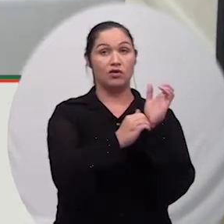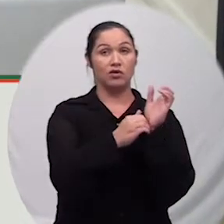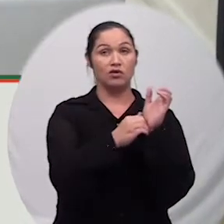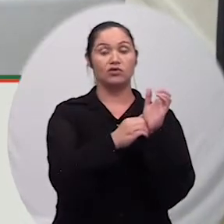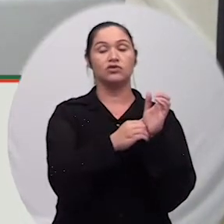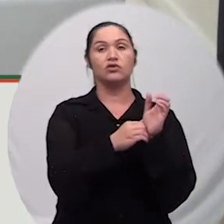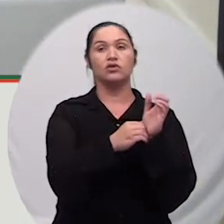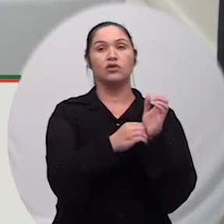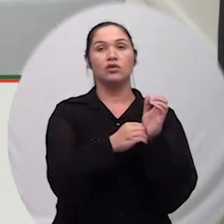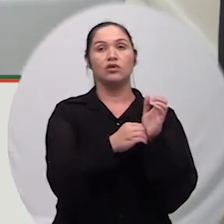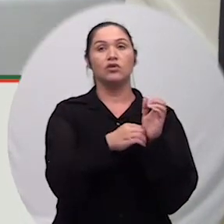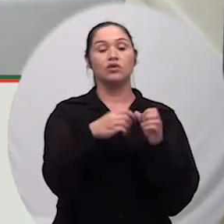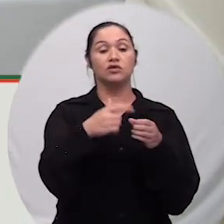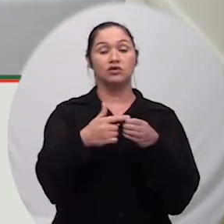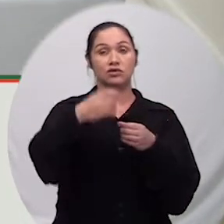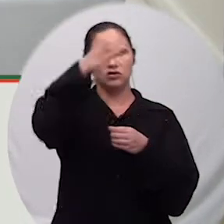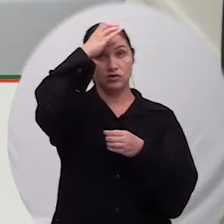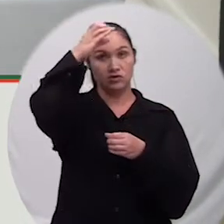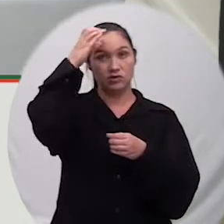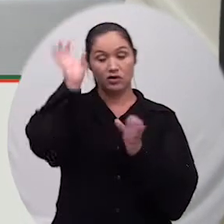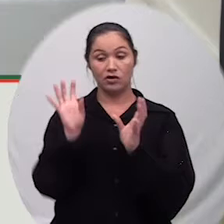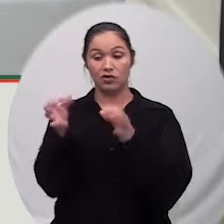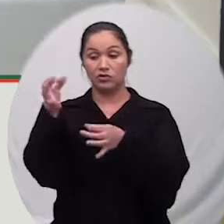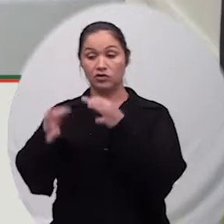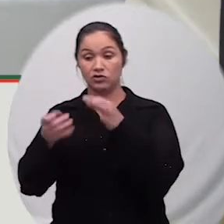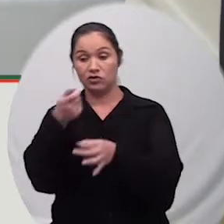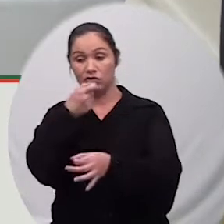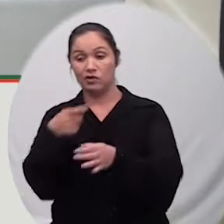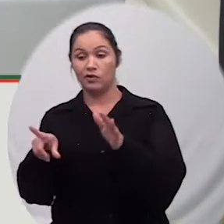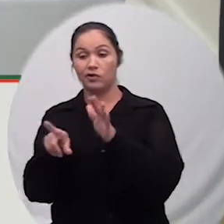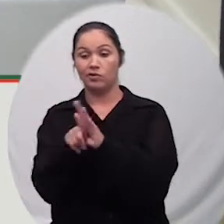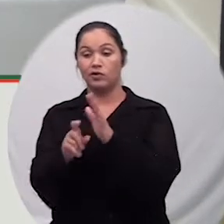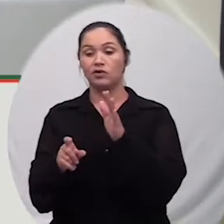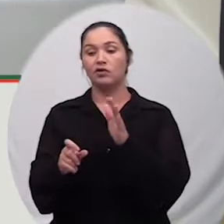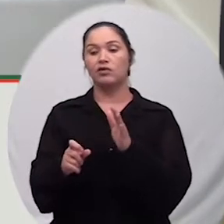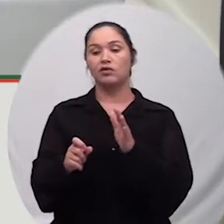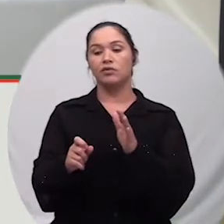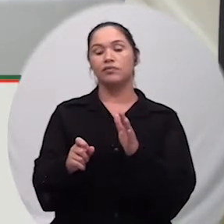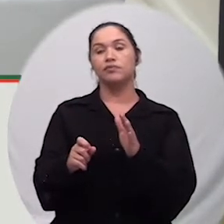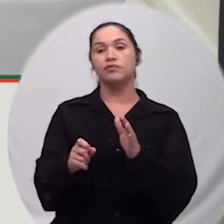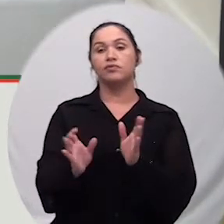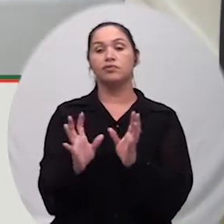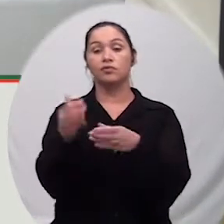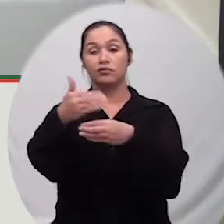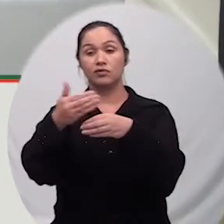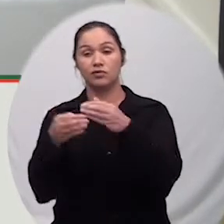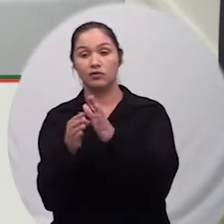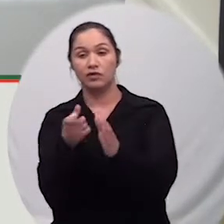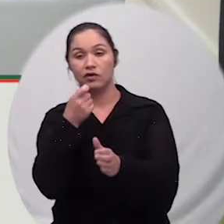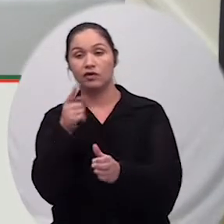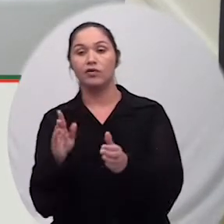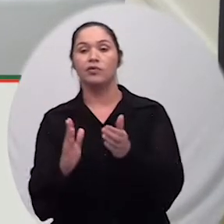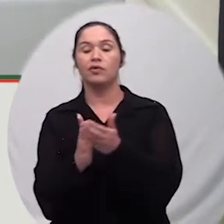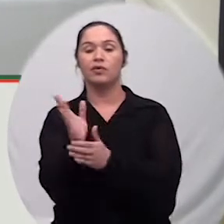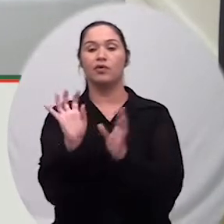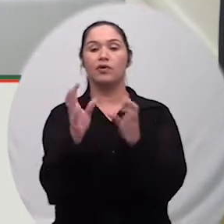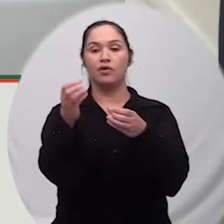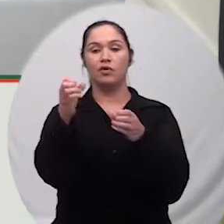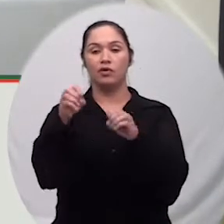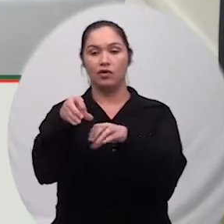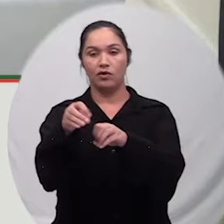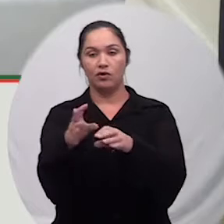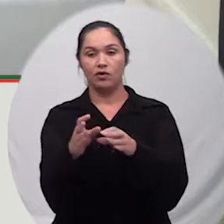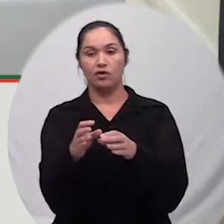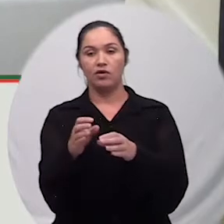Comissão de Justiça e Redação opinou pela legalidade e constitucionalidade. A Comissão de Obras opinou pela aprovação. A Comissão de Educação, por